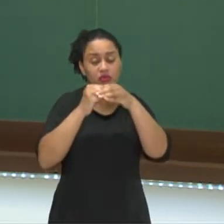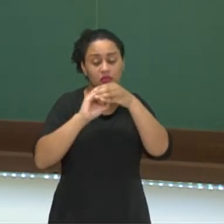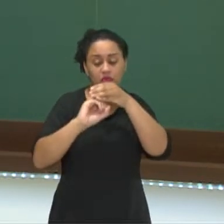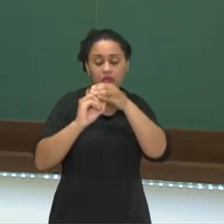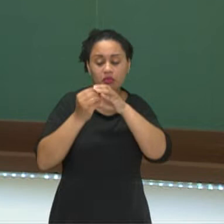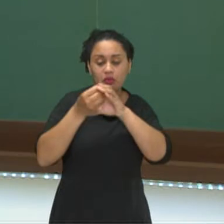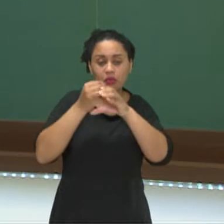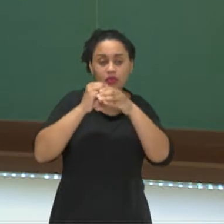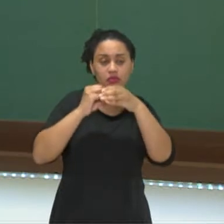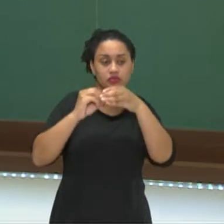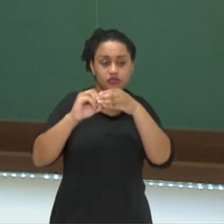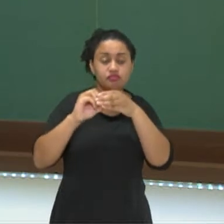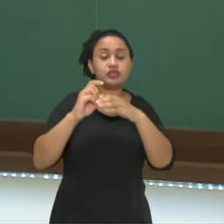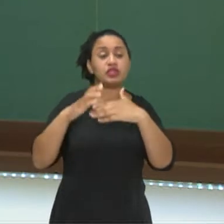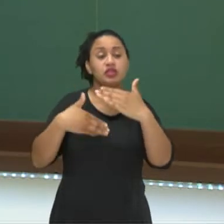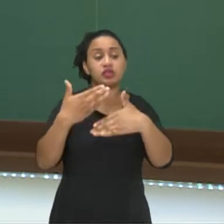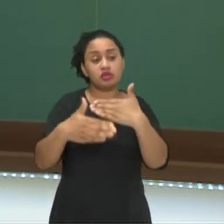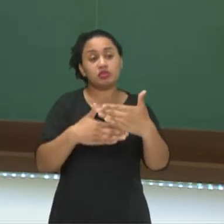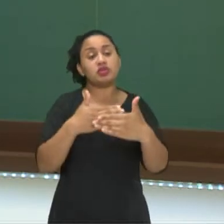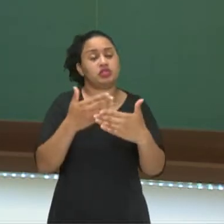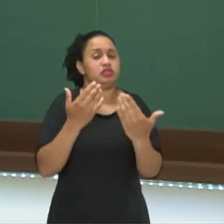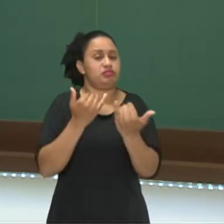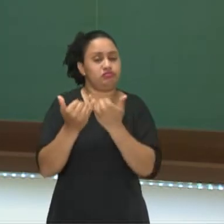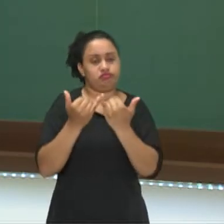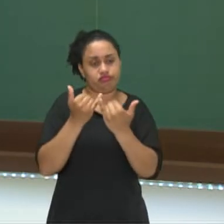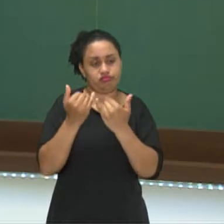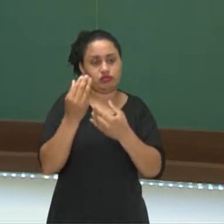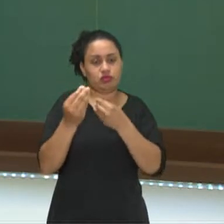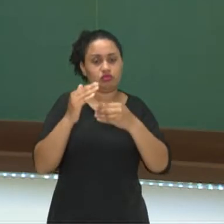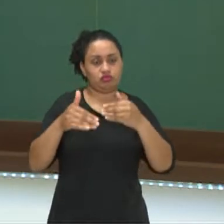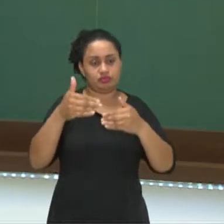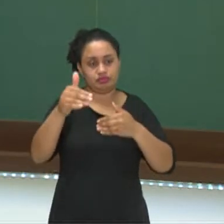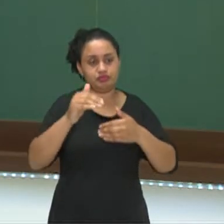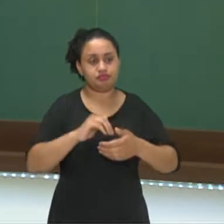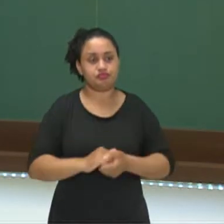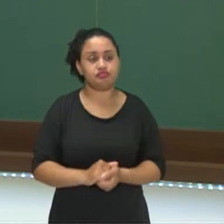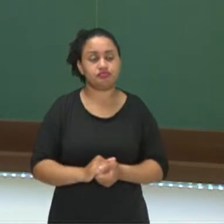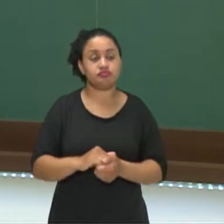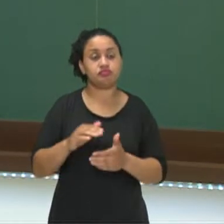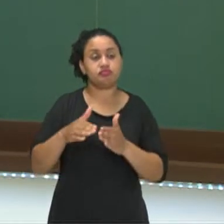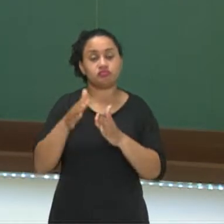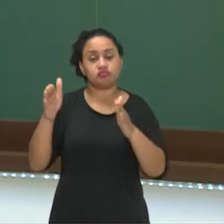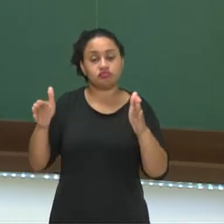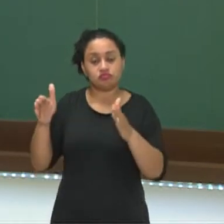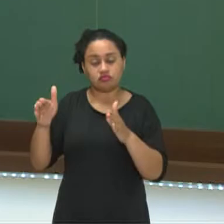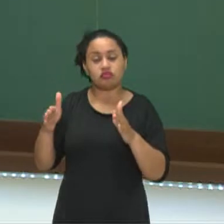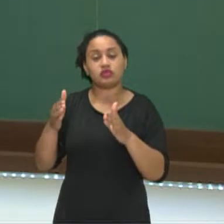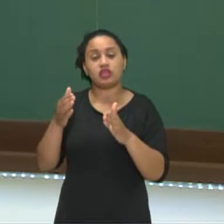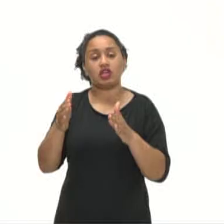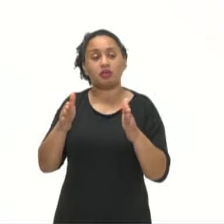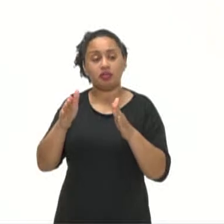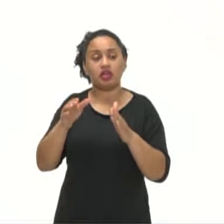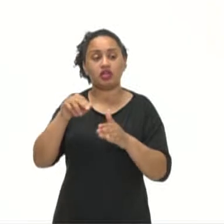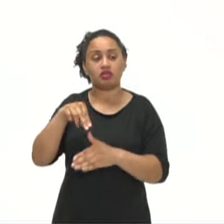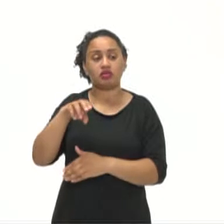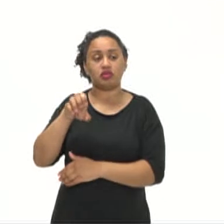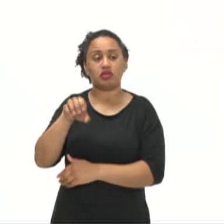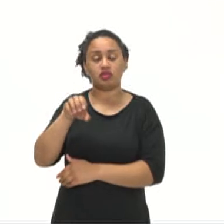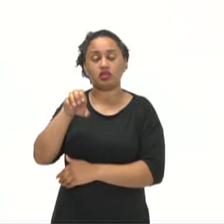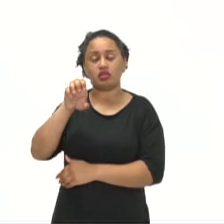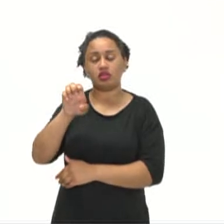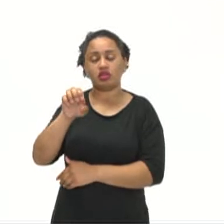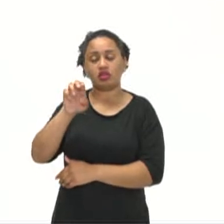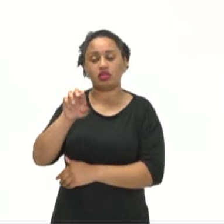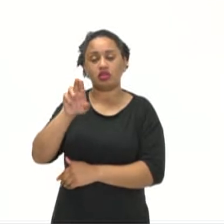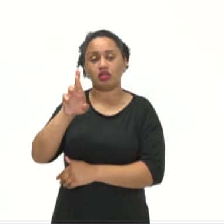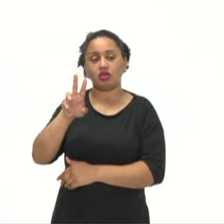ali a blástula. E o processo então é muito parecido. A fase da neurulação é quando ocorre então